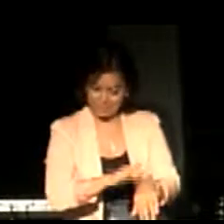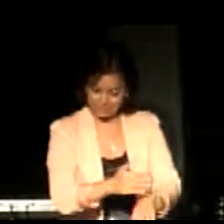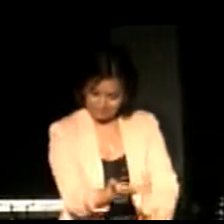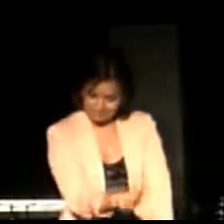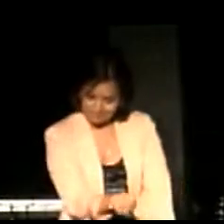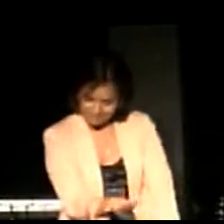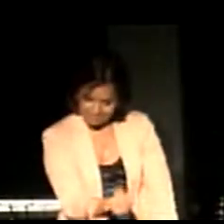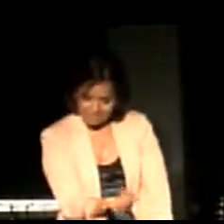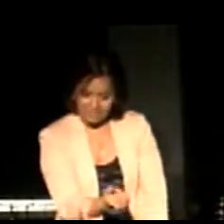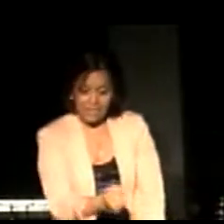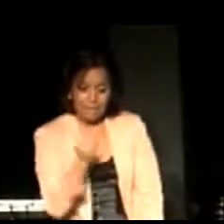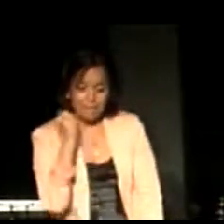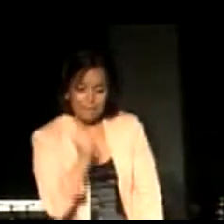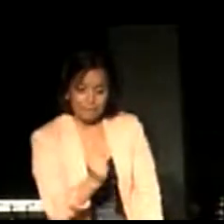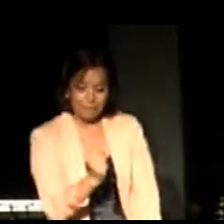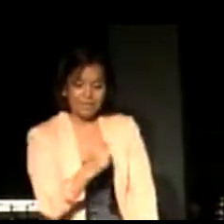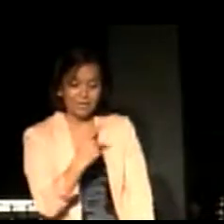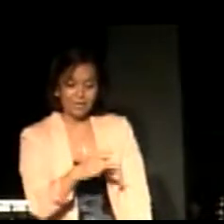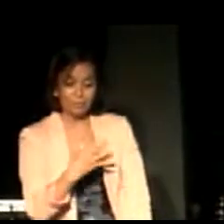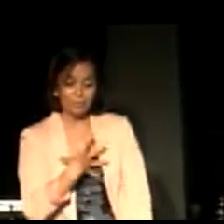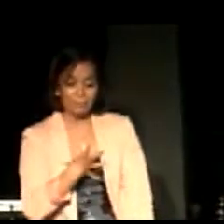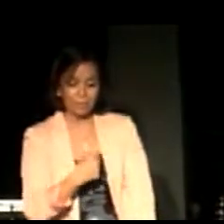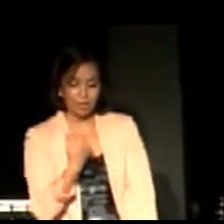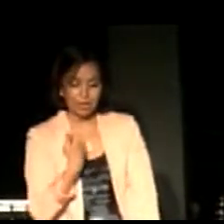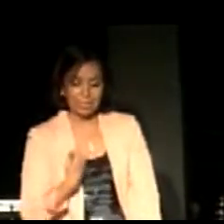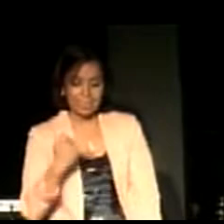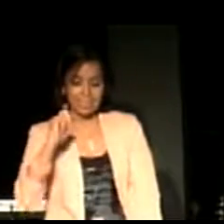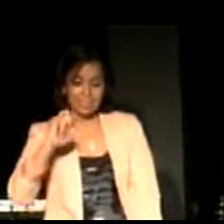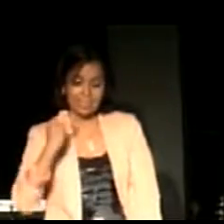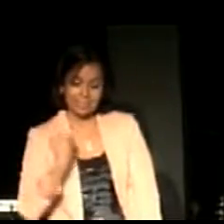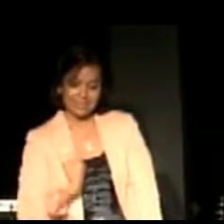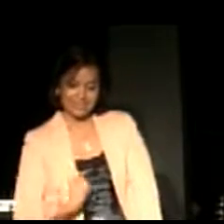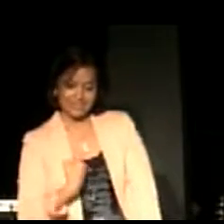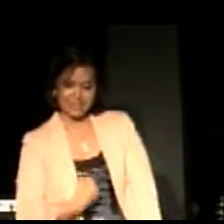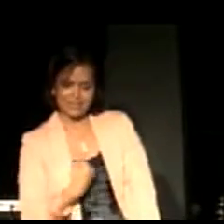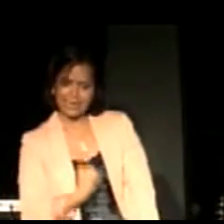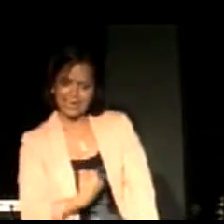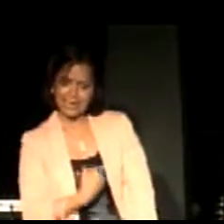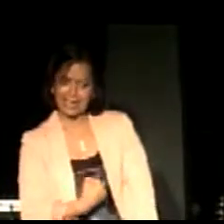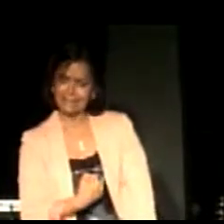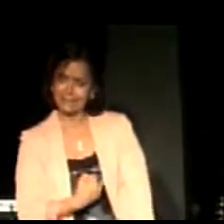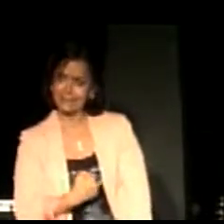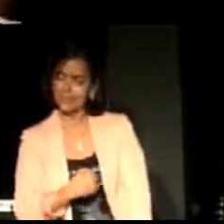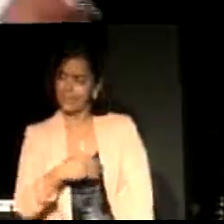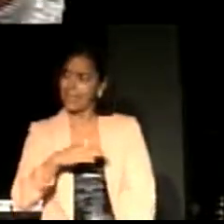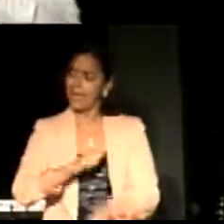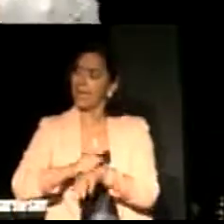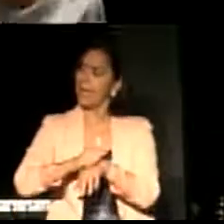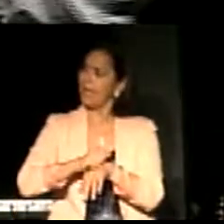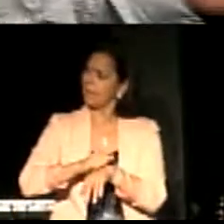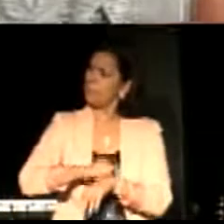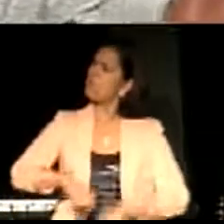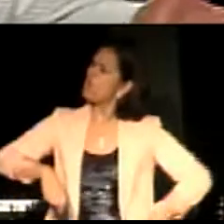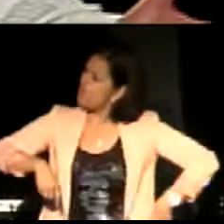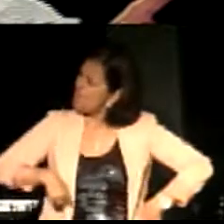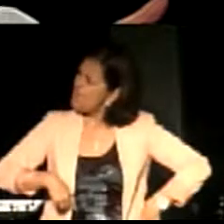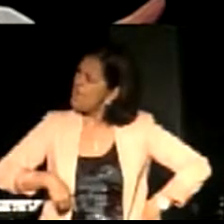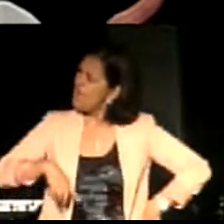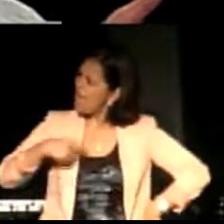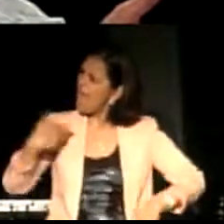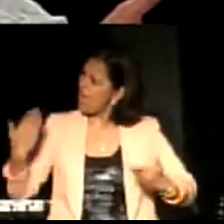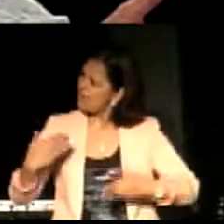ele sacrificar o seu filho Isaque? Ele não ficou lamuriando. Deus, o Senhor me deu, agora